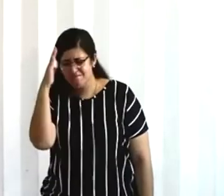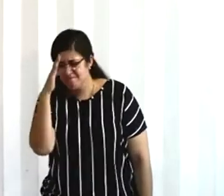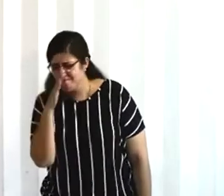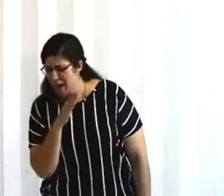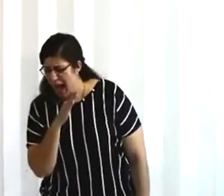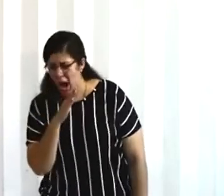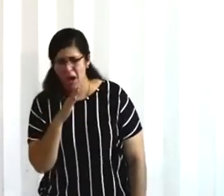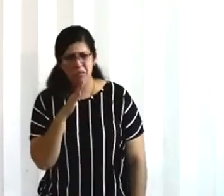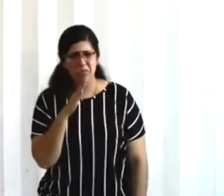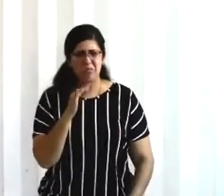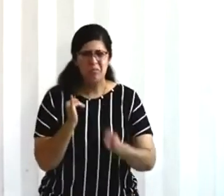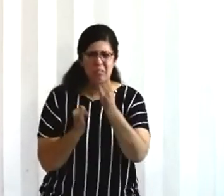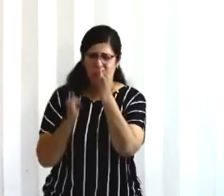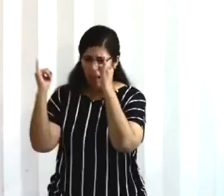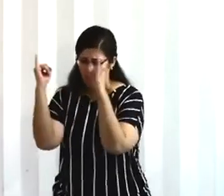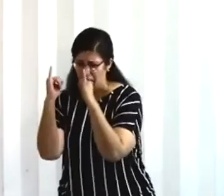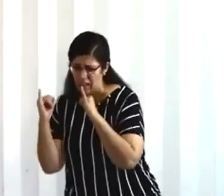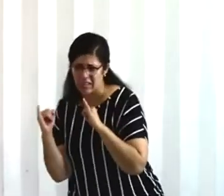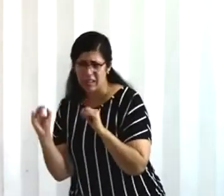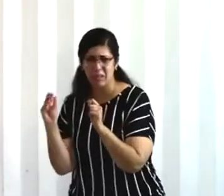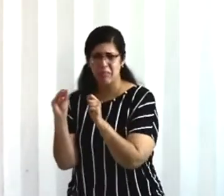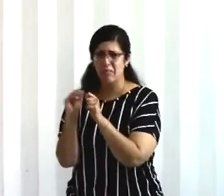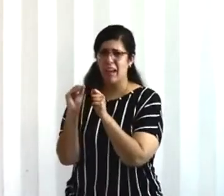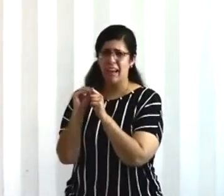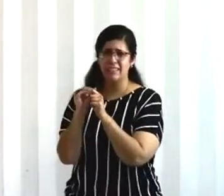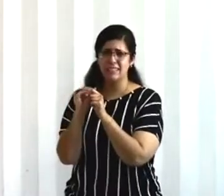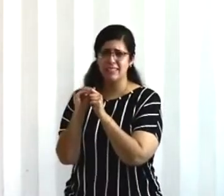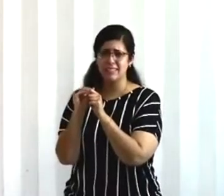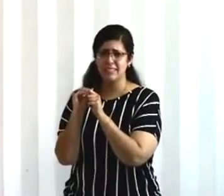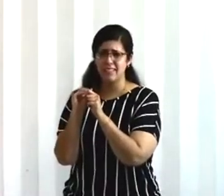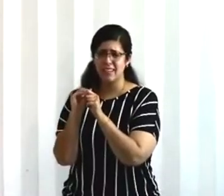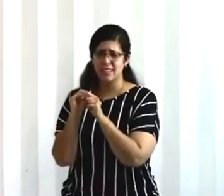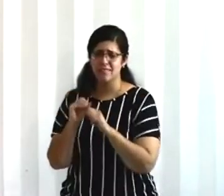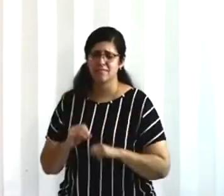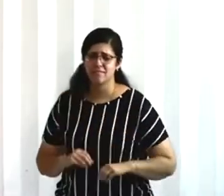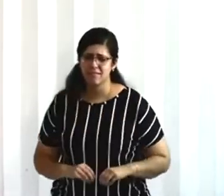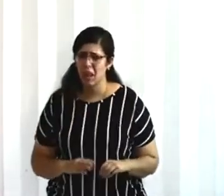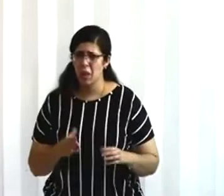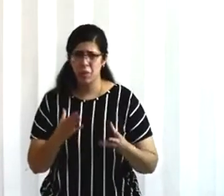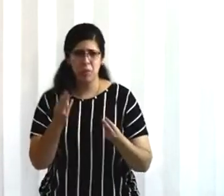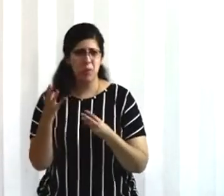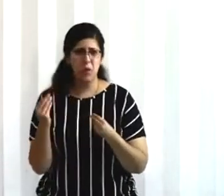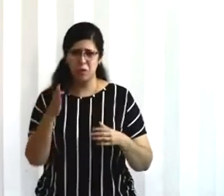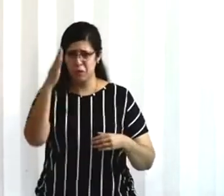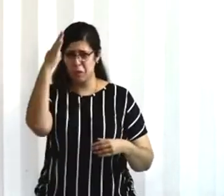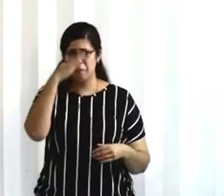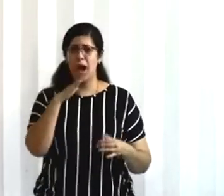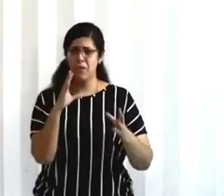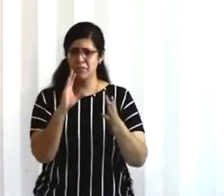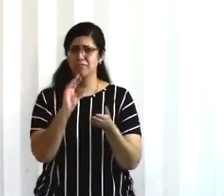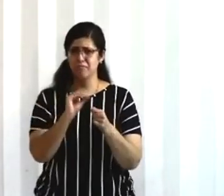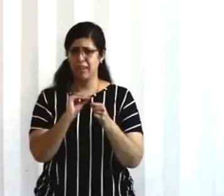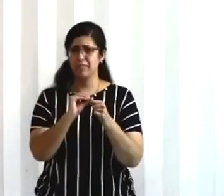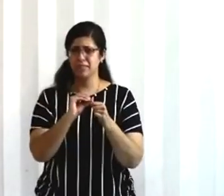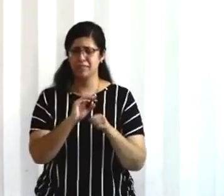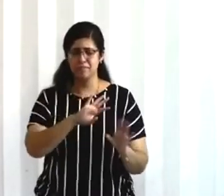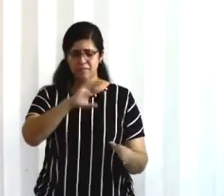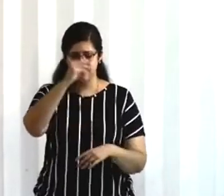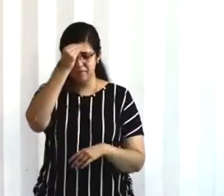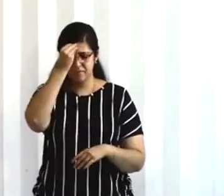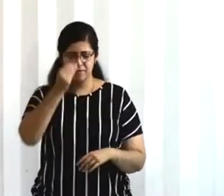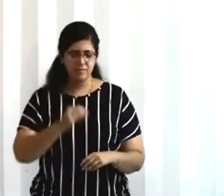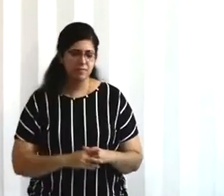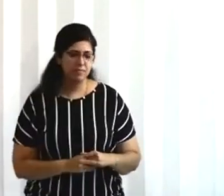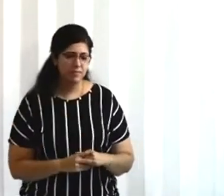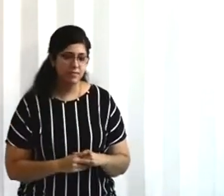Senhor. Apenas para nós lembrarmos, após Salomão, o reino do norte e o reino do sul se tornaram então